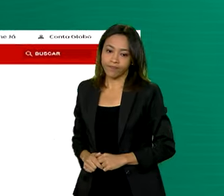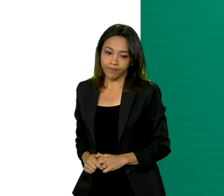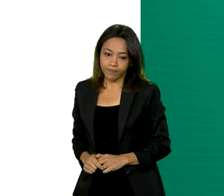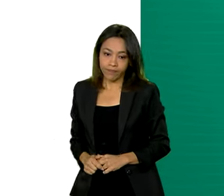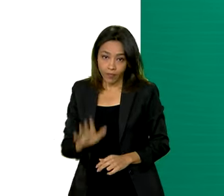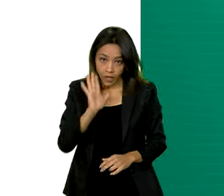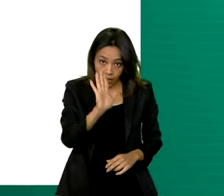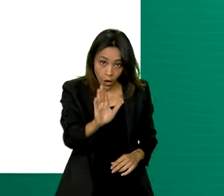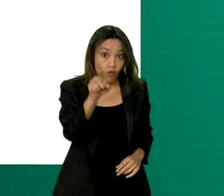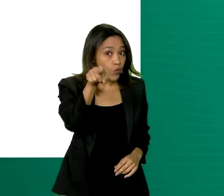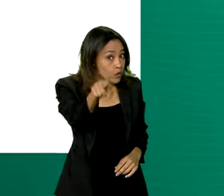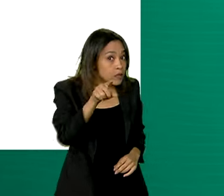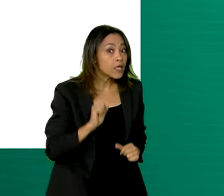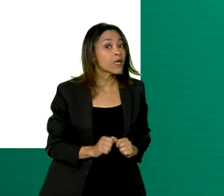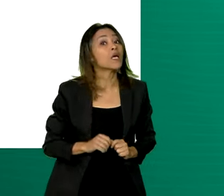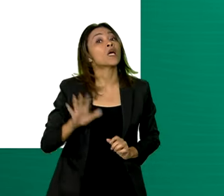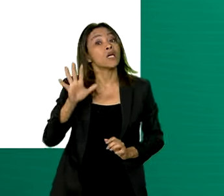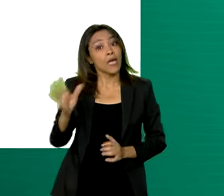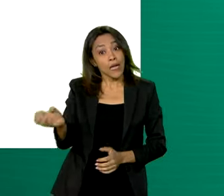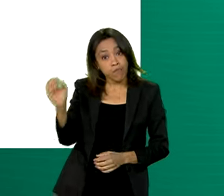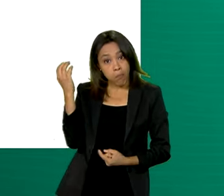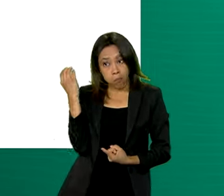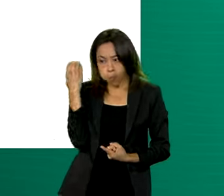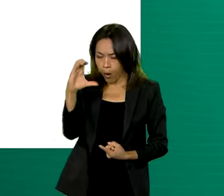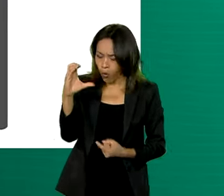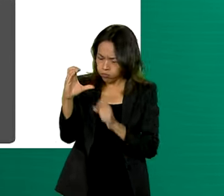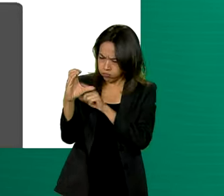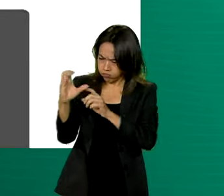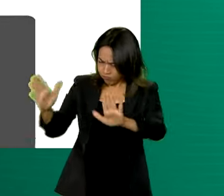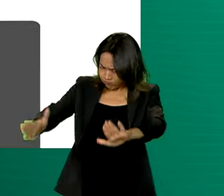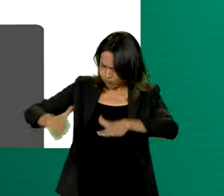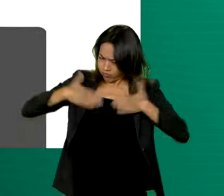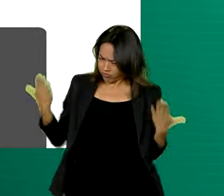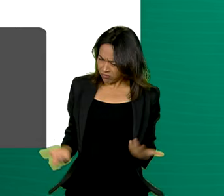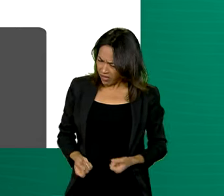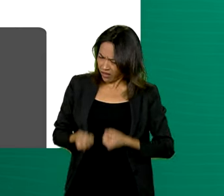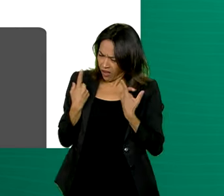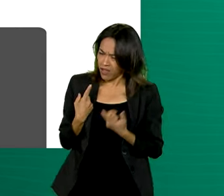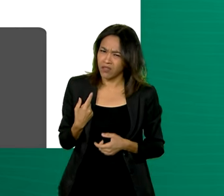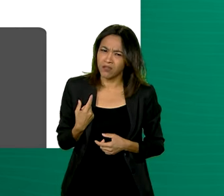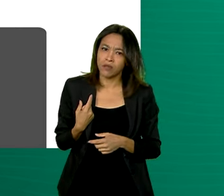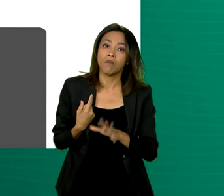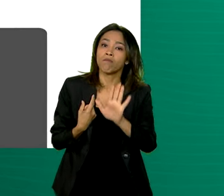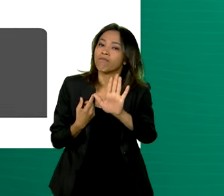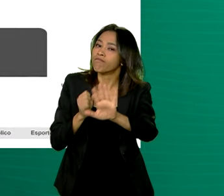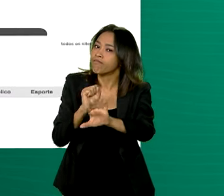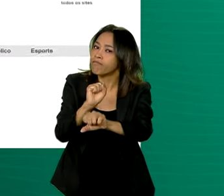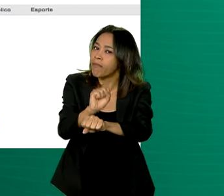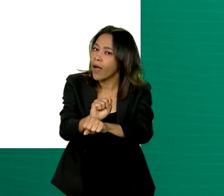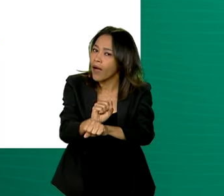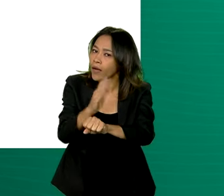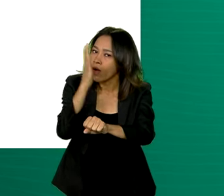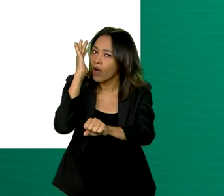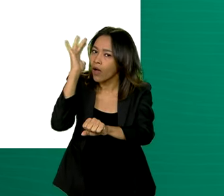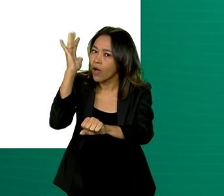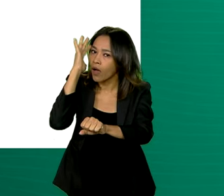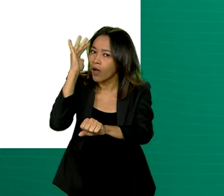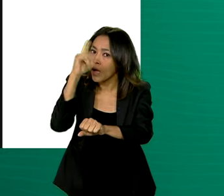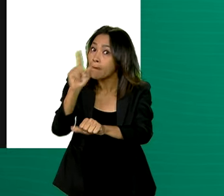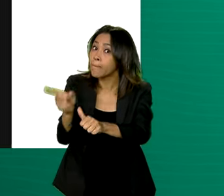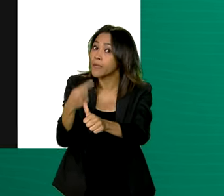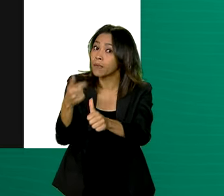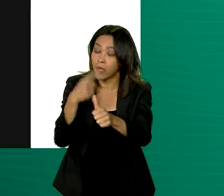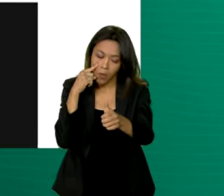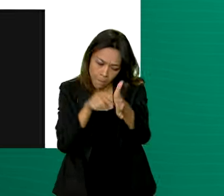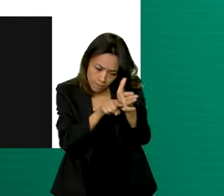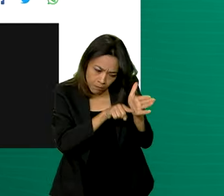Então, da próxima vez que receber um vídeo que te deixar indignado, pare e pense antes de compartilhar. Pesquise no Google